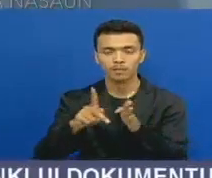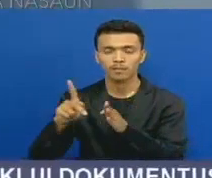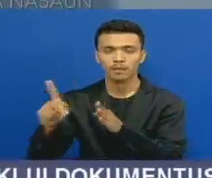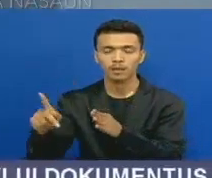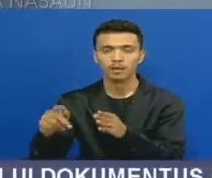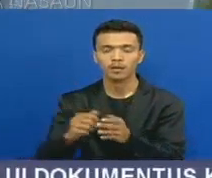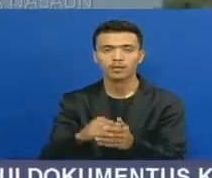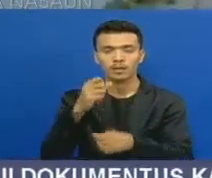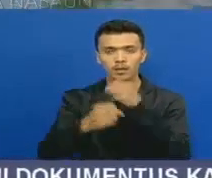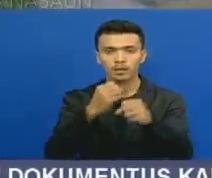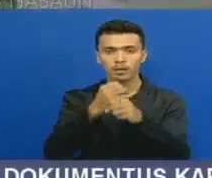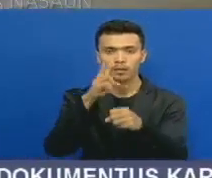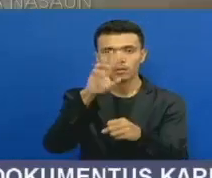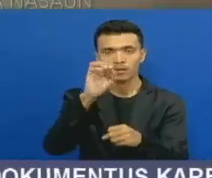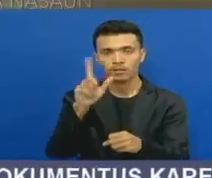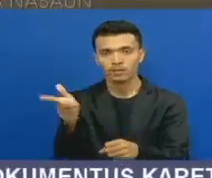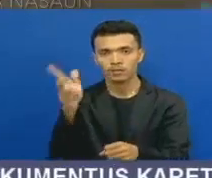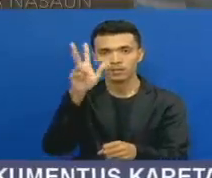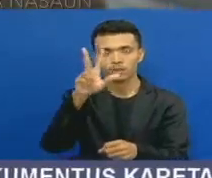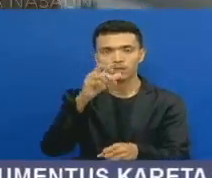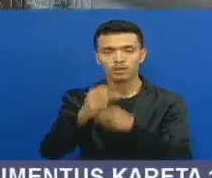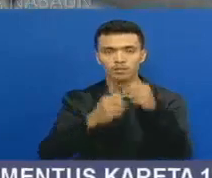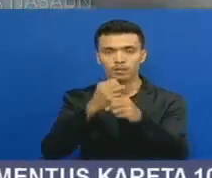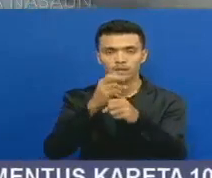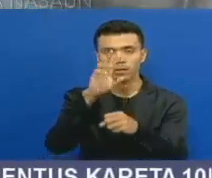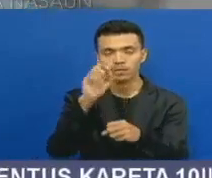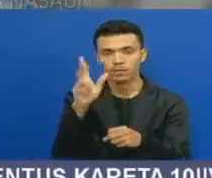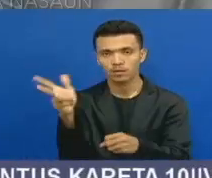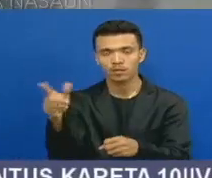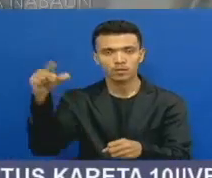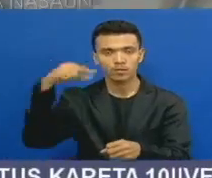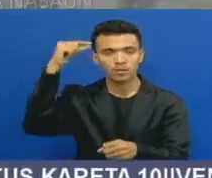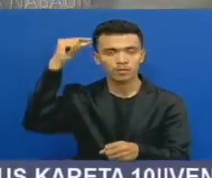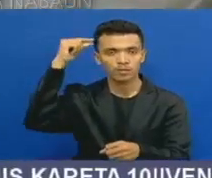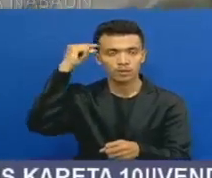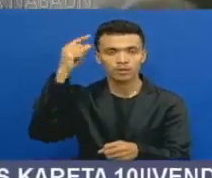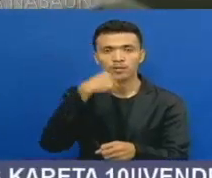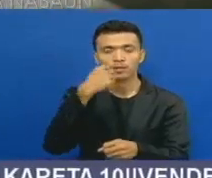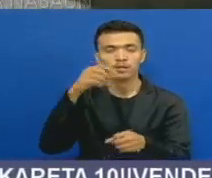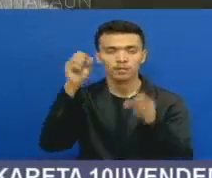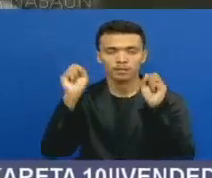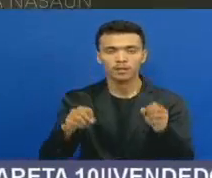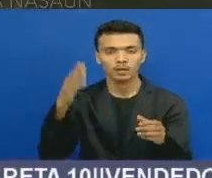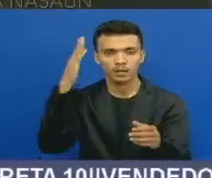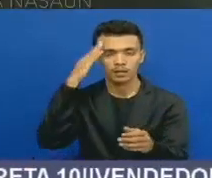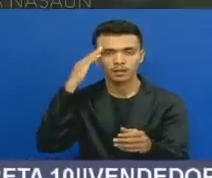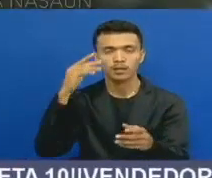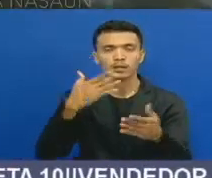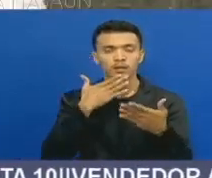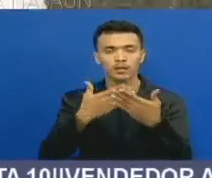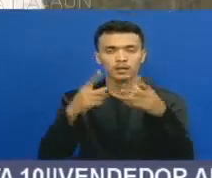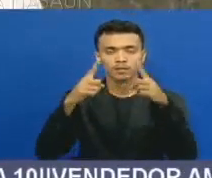estratégico Rihun Rua Ronolo Recintolo, Rihun Rua Tolunolo. Nune governo sede bele considera tamba dia ba Aileu